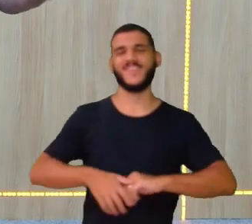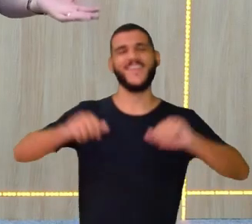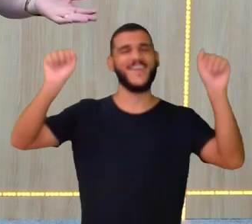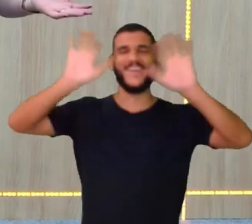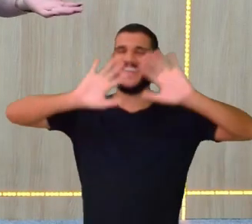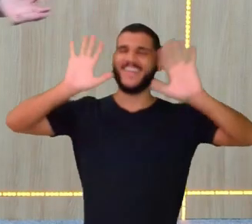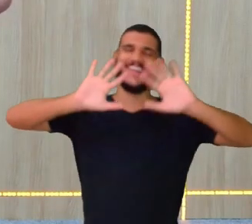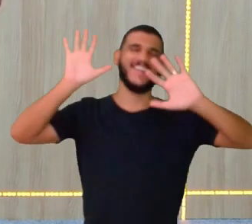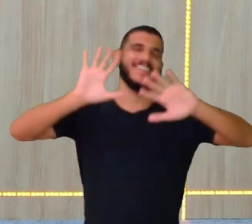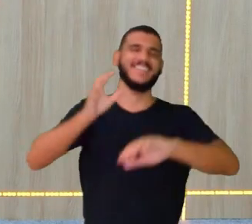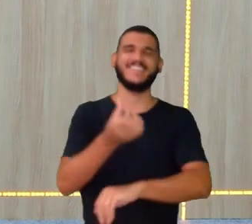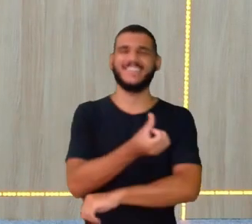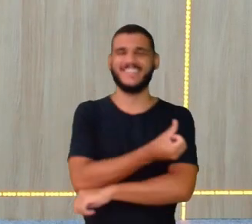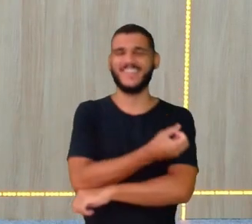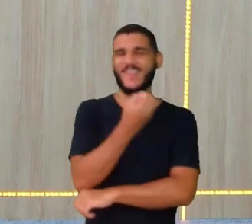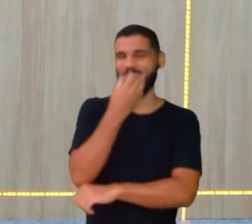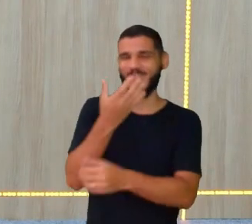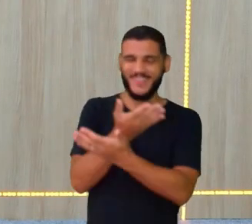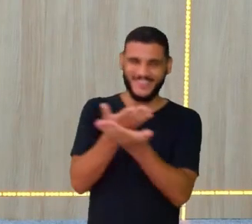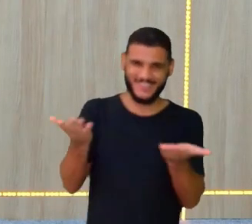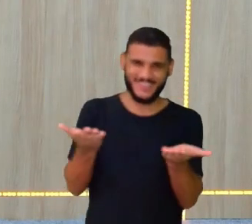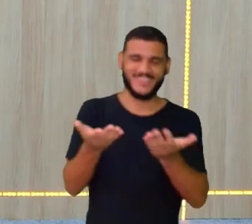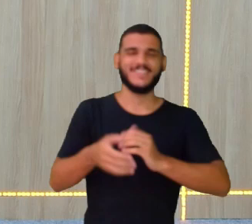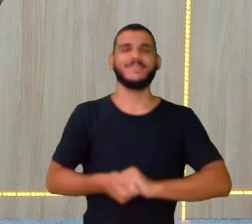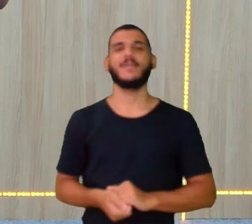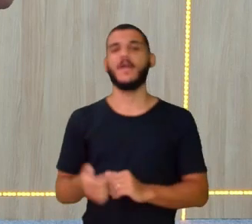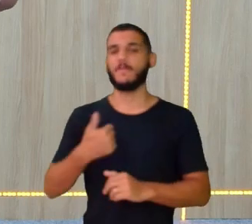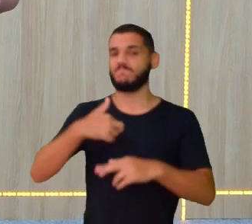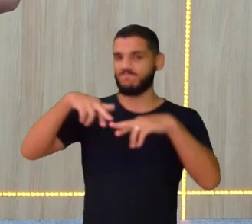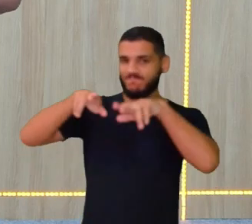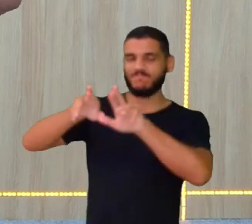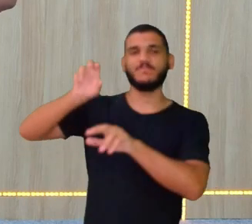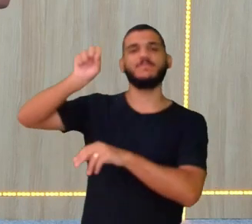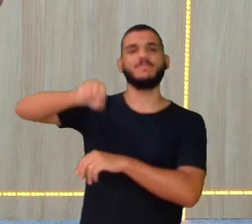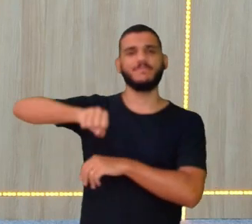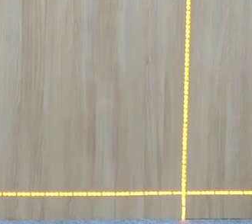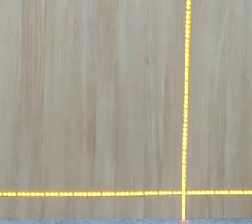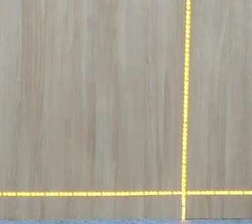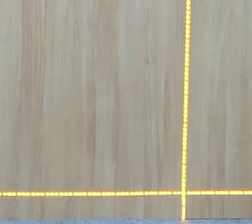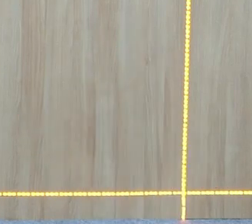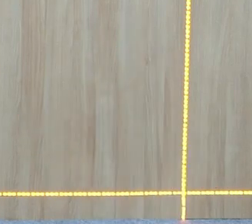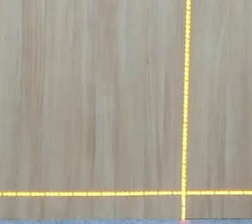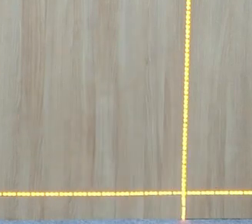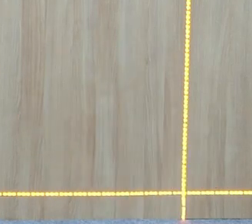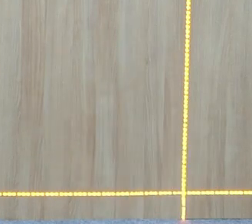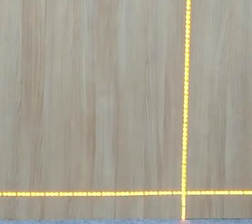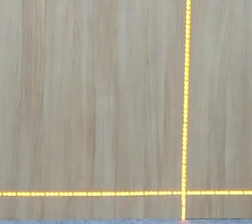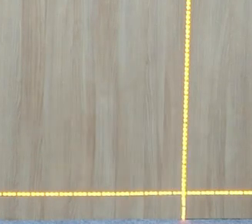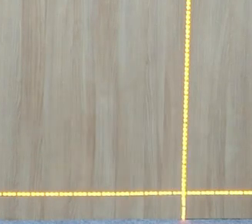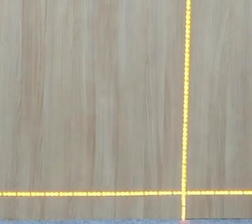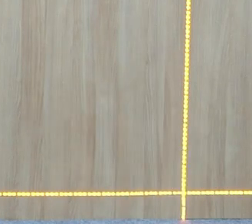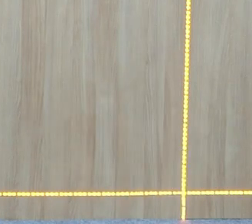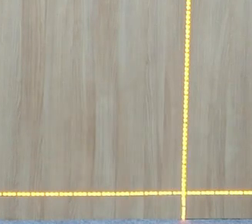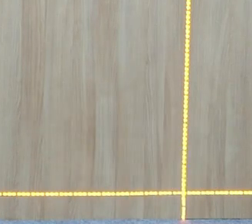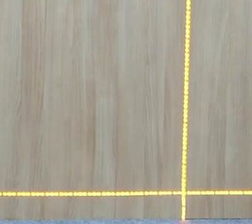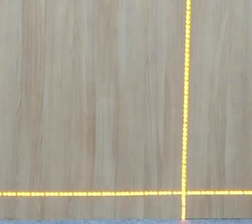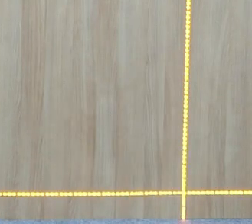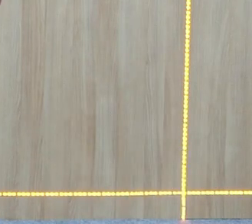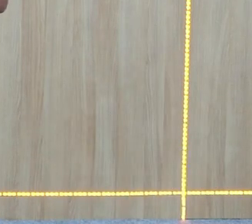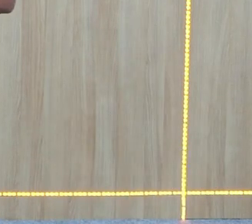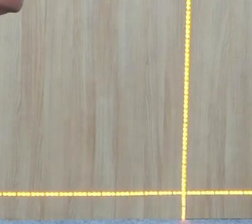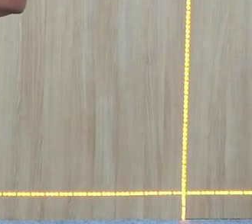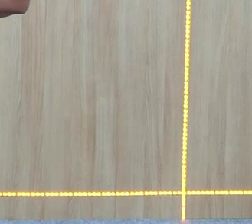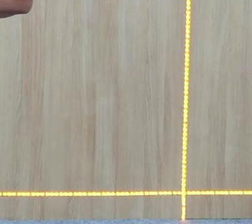Olá, sexto ano, tudo bem com vocês? Espero que sim. Estamos iniciando o nosso ano